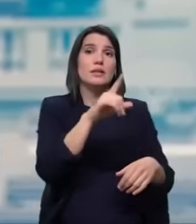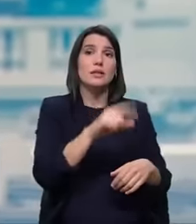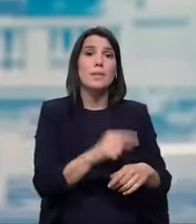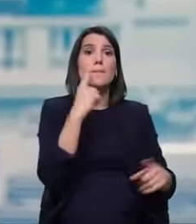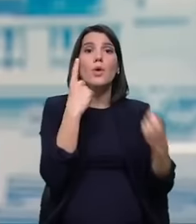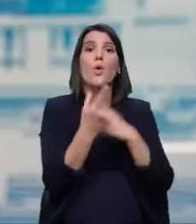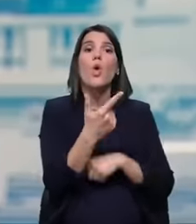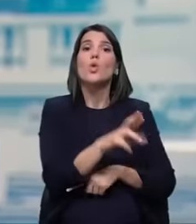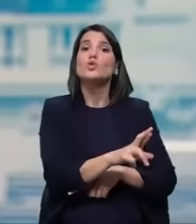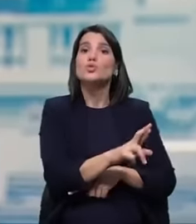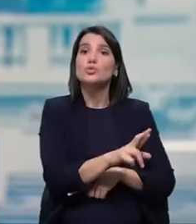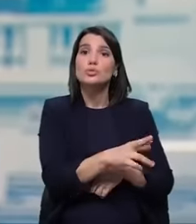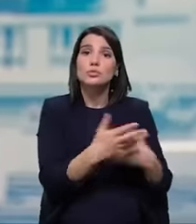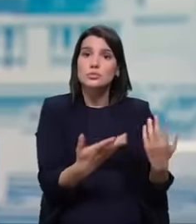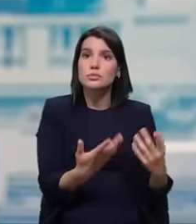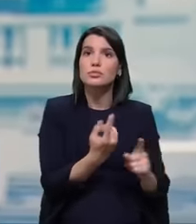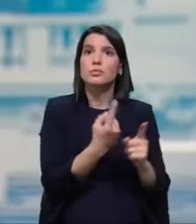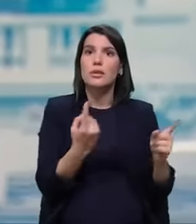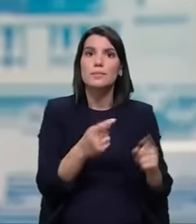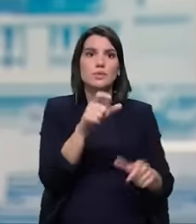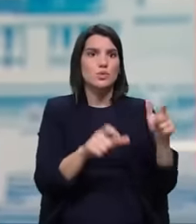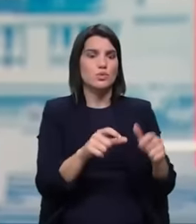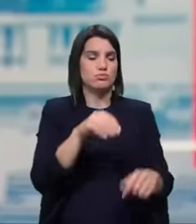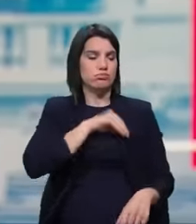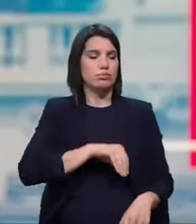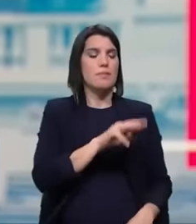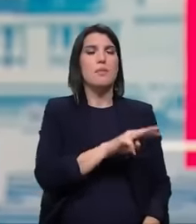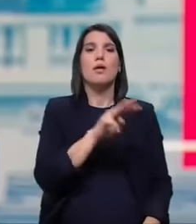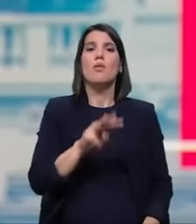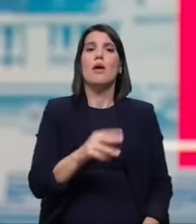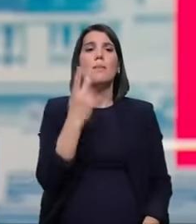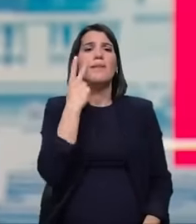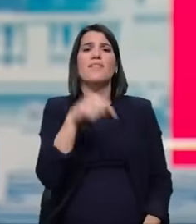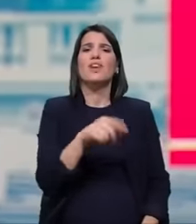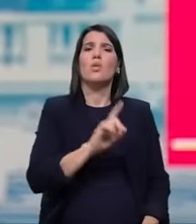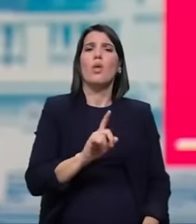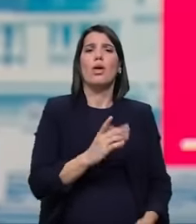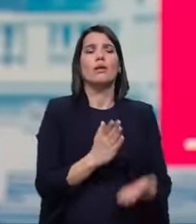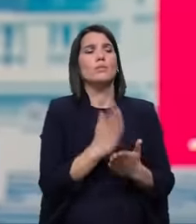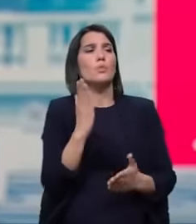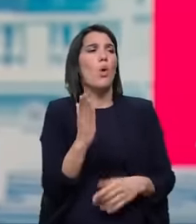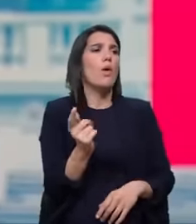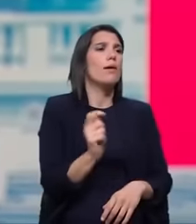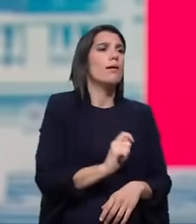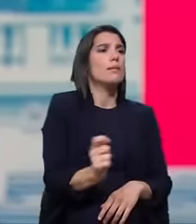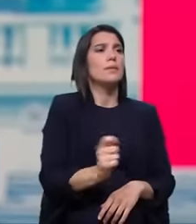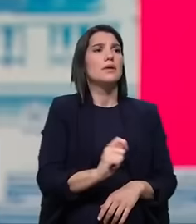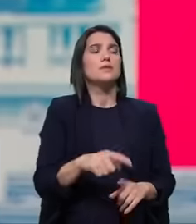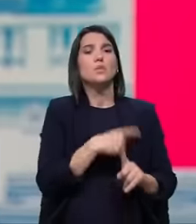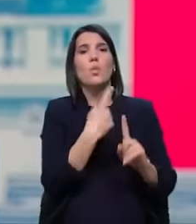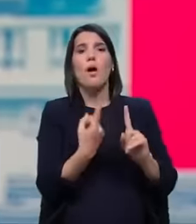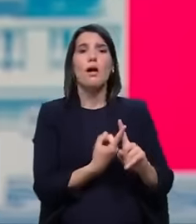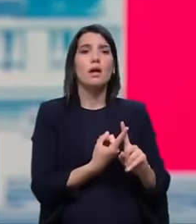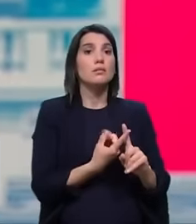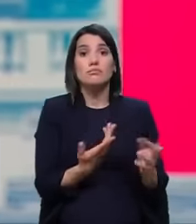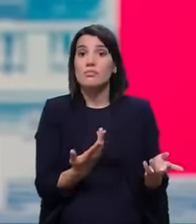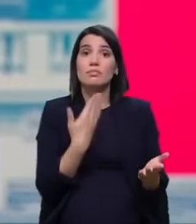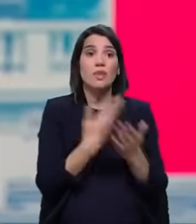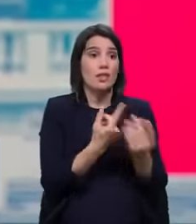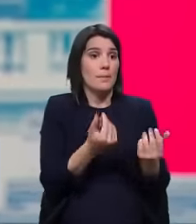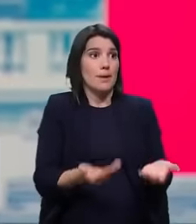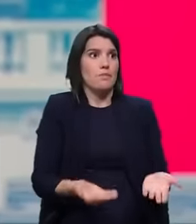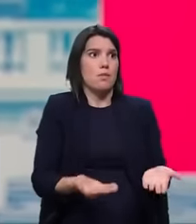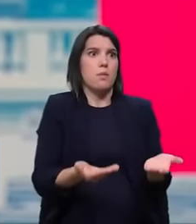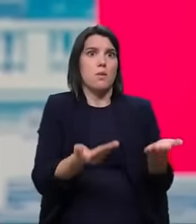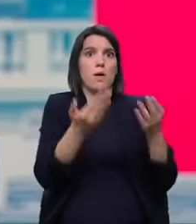luxo. Essa procura, uma procura de milionários, que não é para viver, é para passar alguns meses do ano e que está a pressionar os preços para a